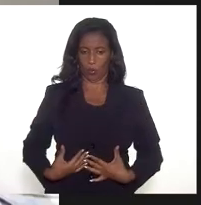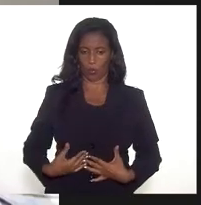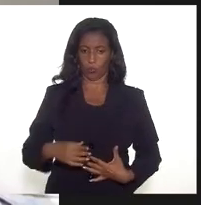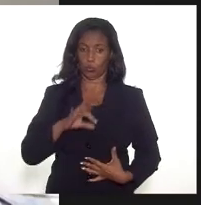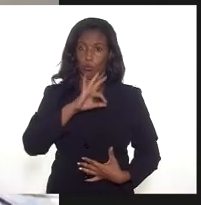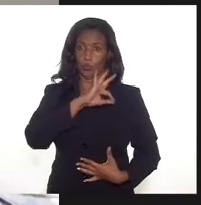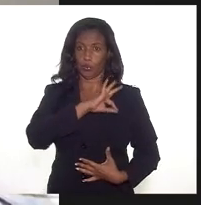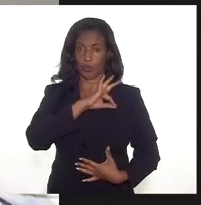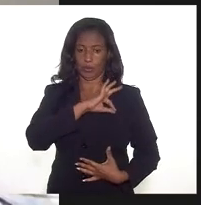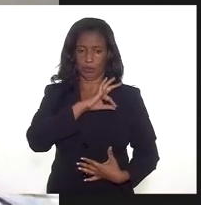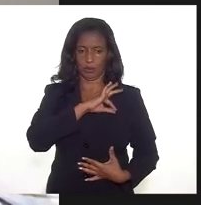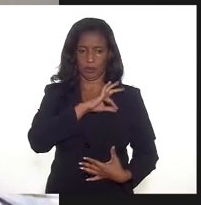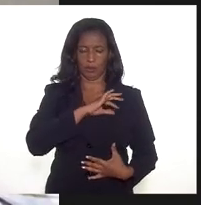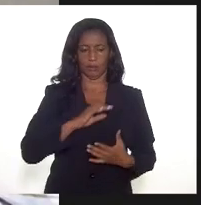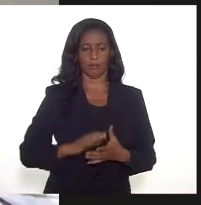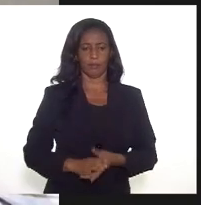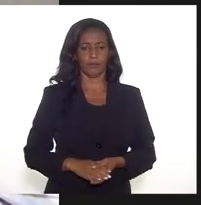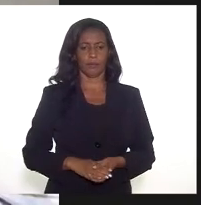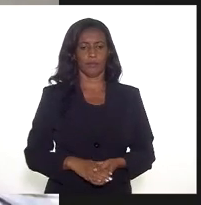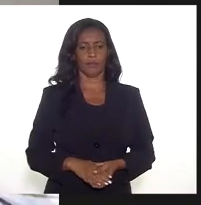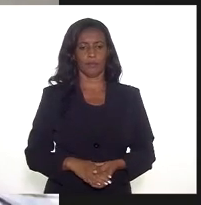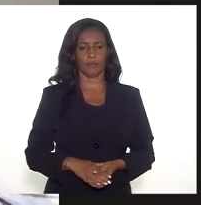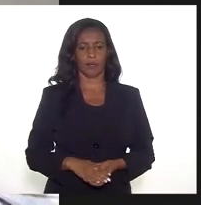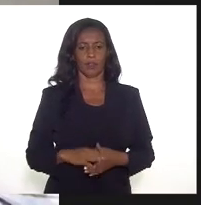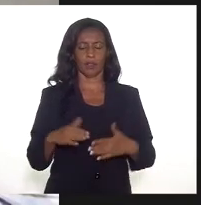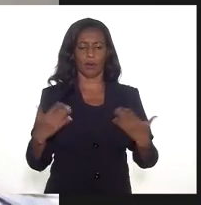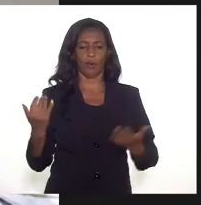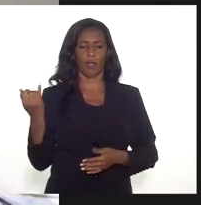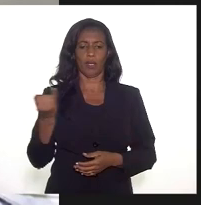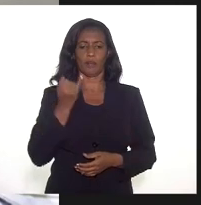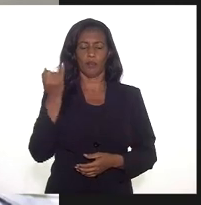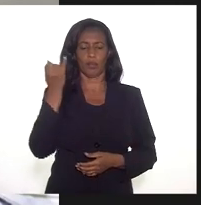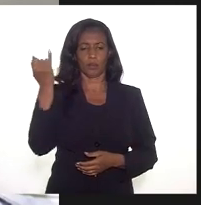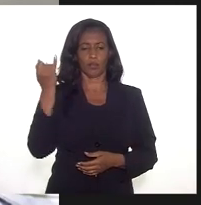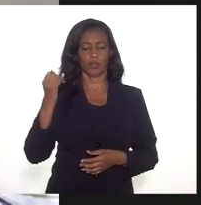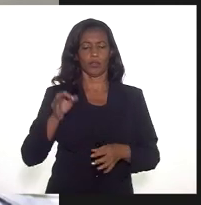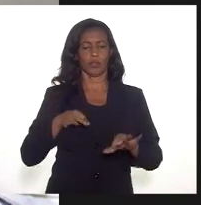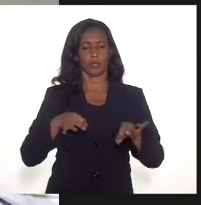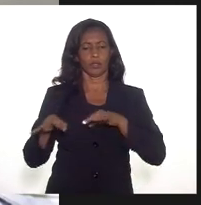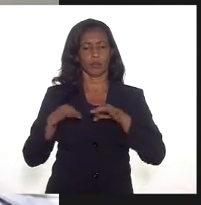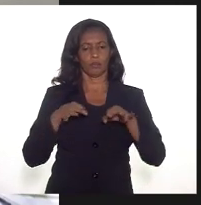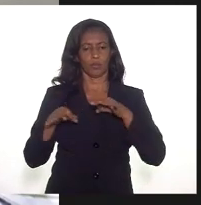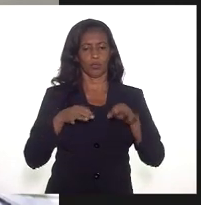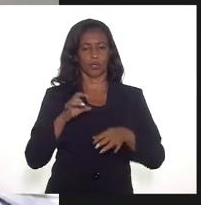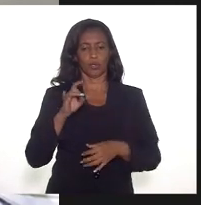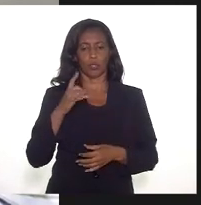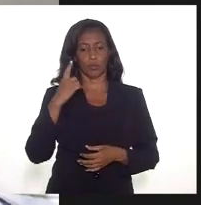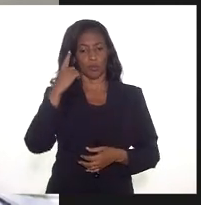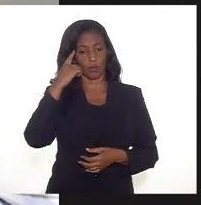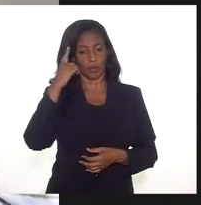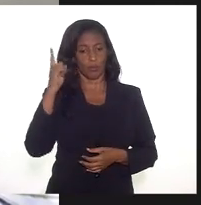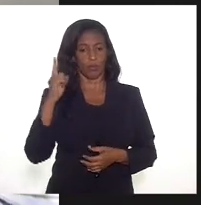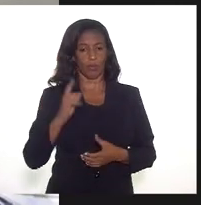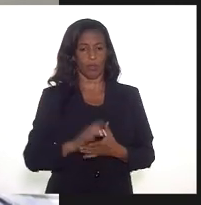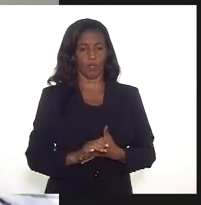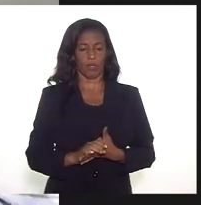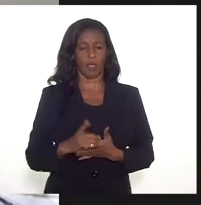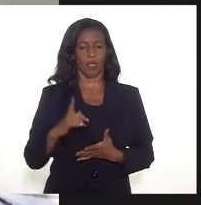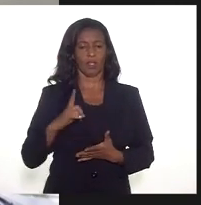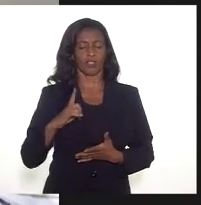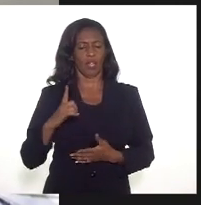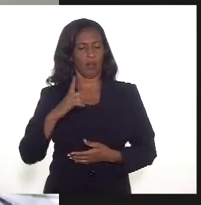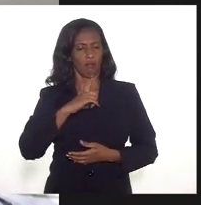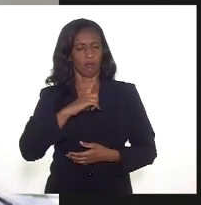dos policiais. Então, é importante. Esse projeto, senhor presidente, só para o senhor ter uma ideia, caiu em